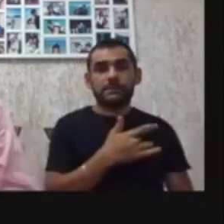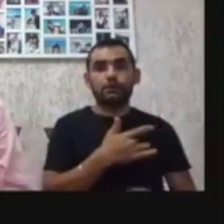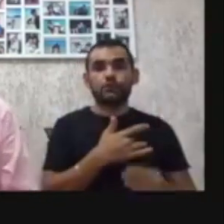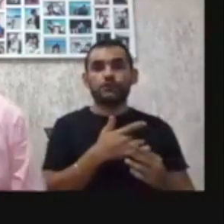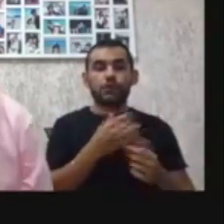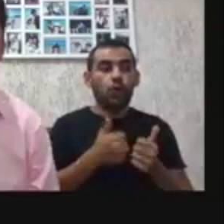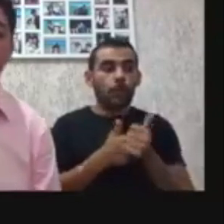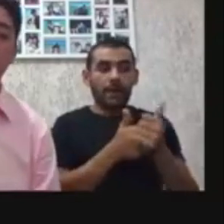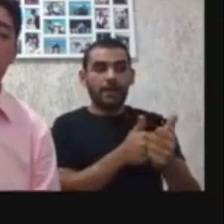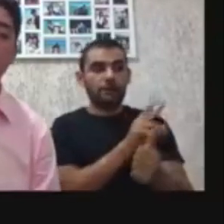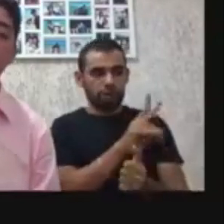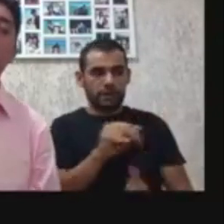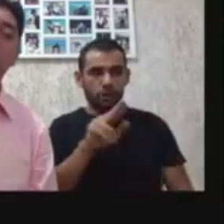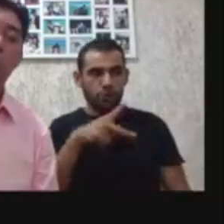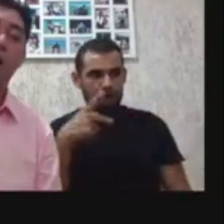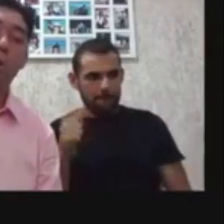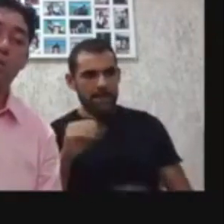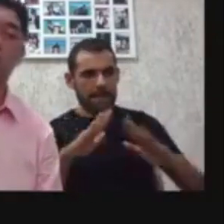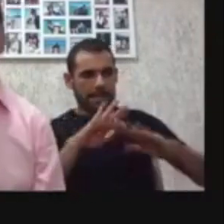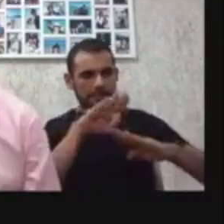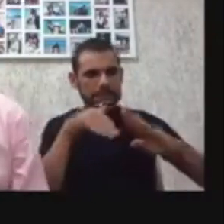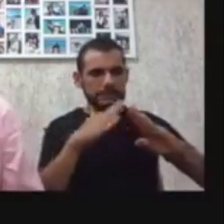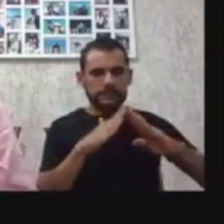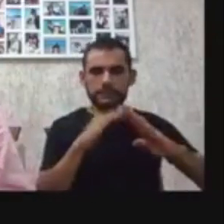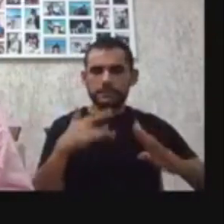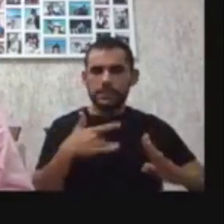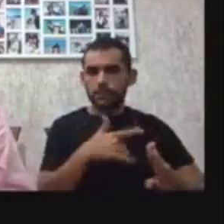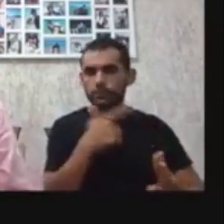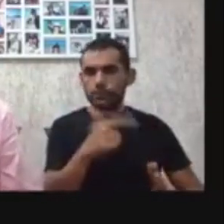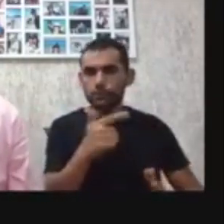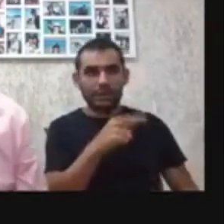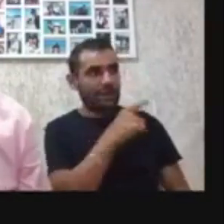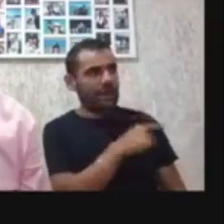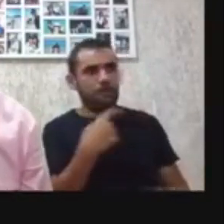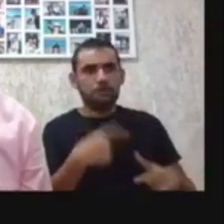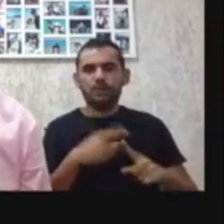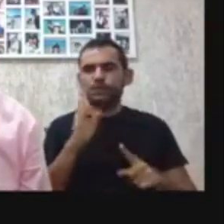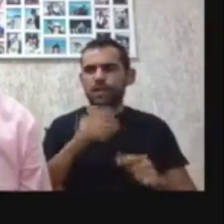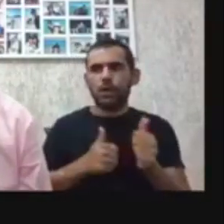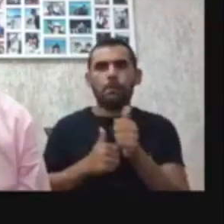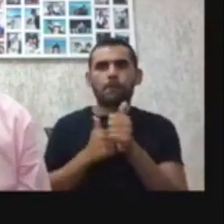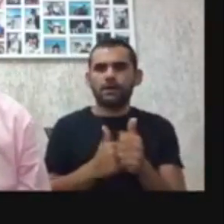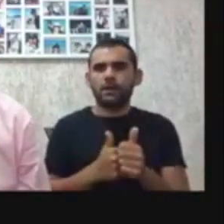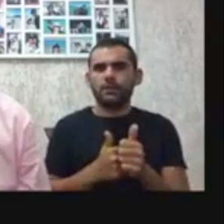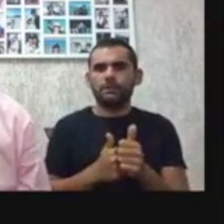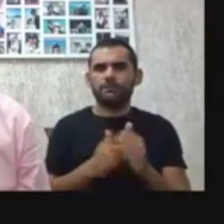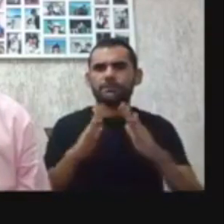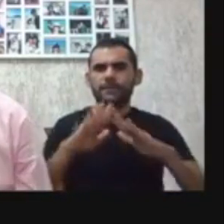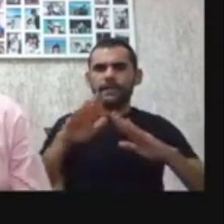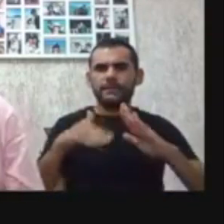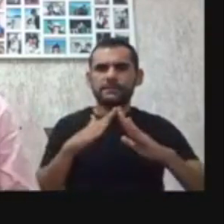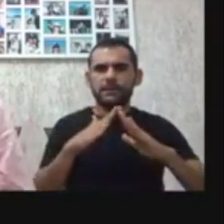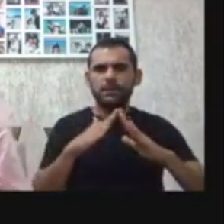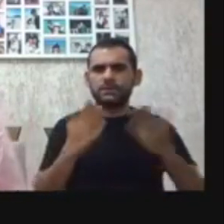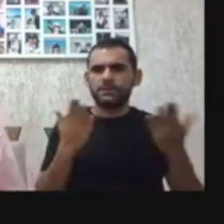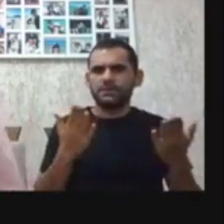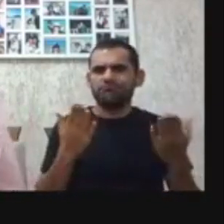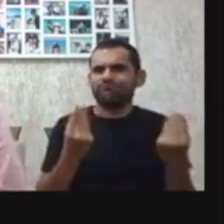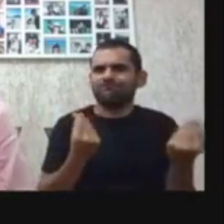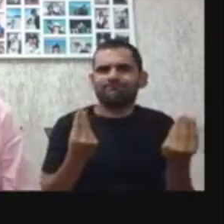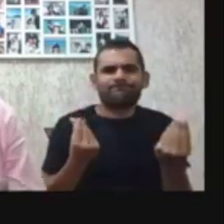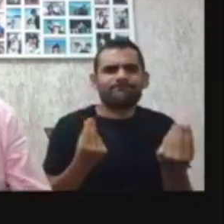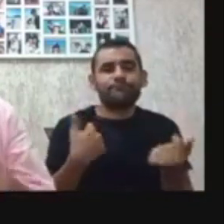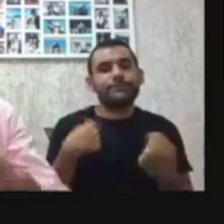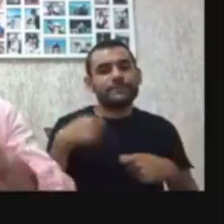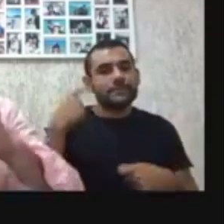Aí ele vai sair da UPA, vai para a casa de saúde, chega uma outra criança, não tem um pediatra lá porque ele acompanhou aquela criança para a casa de saúde. sabe? Então a gente